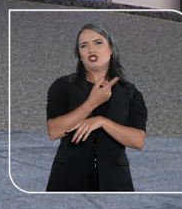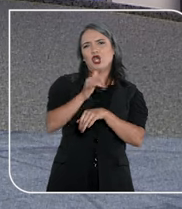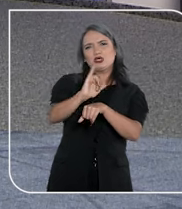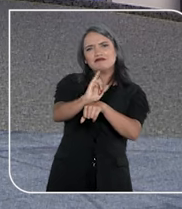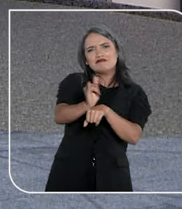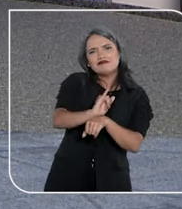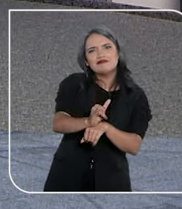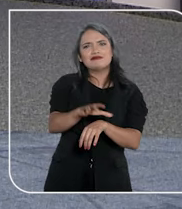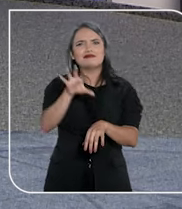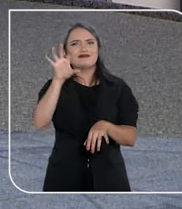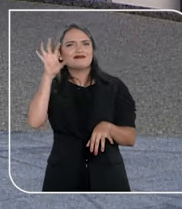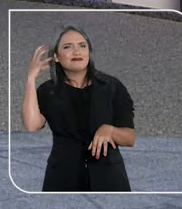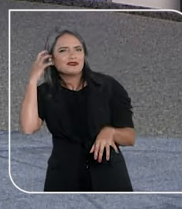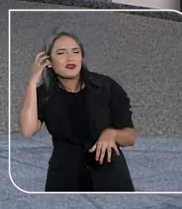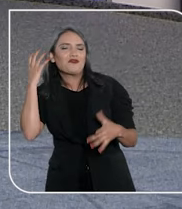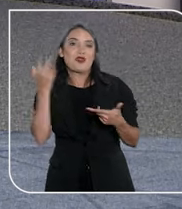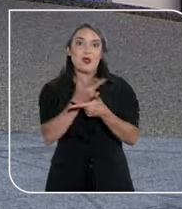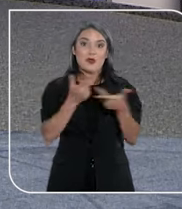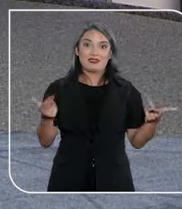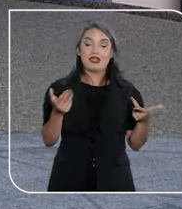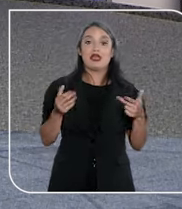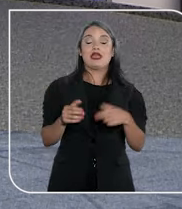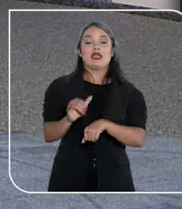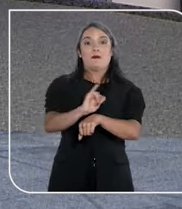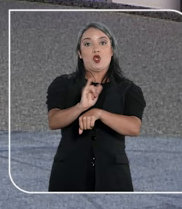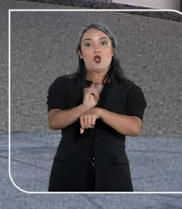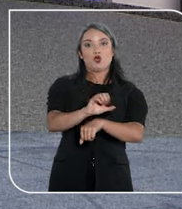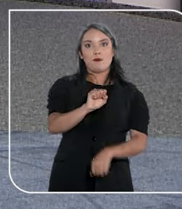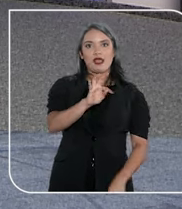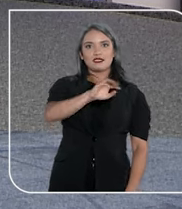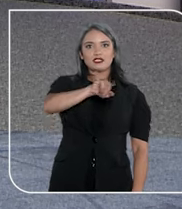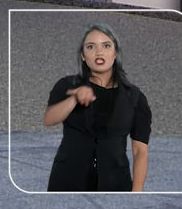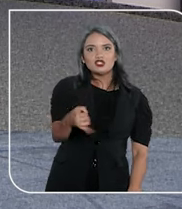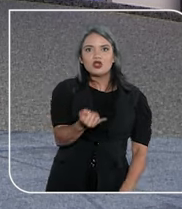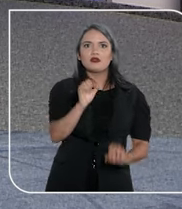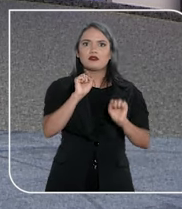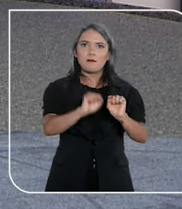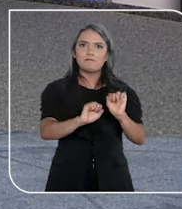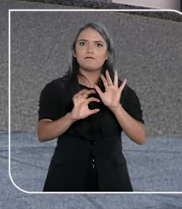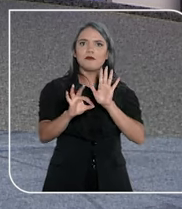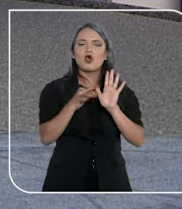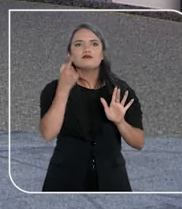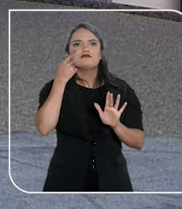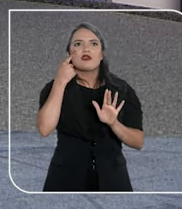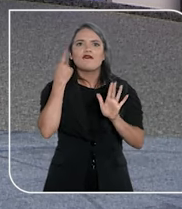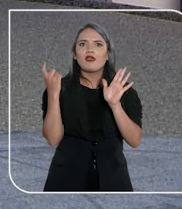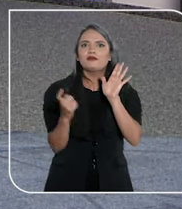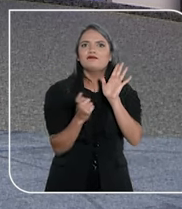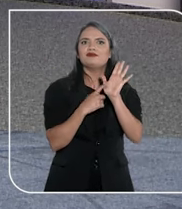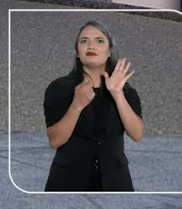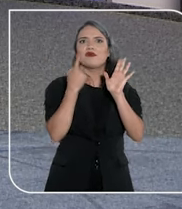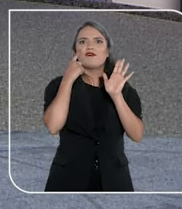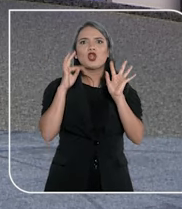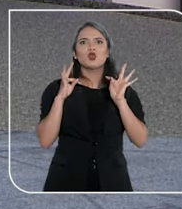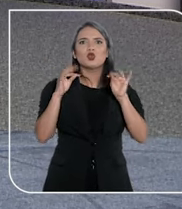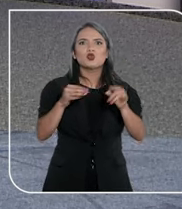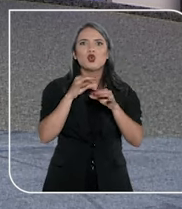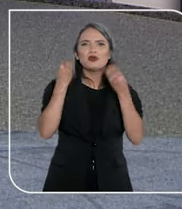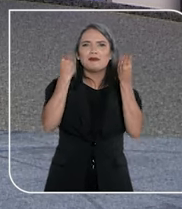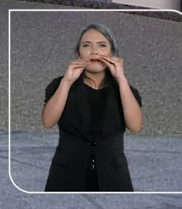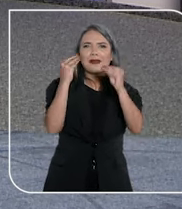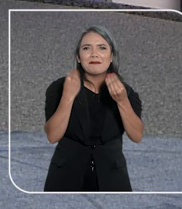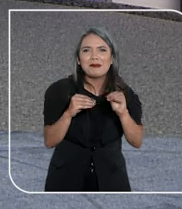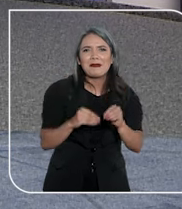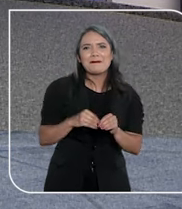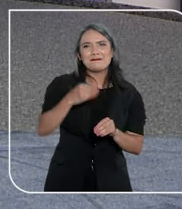de áudio. E é o seguinte, no canal do STJ no YouTube, você pode se inscrever para conferir tudo o que a gente publica, Entender Direito